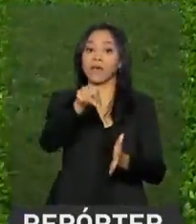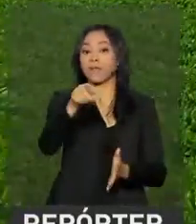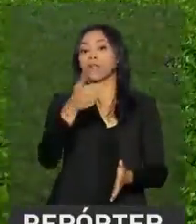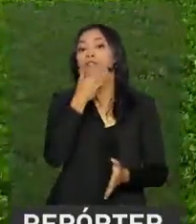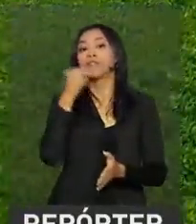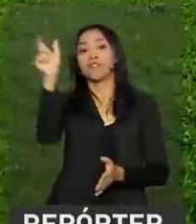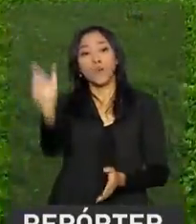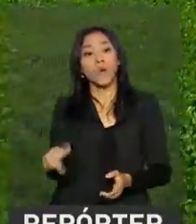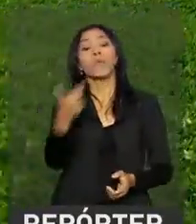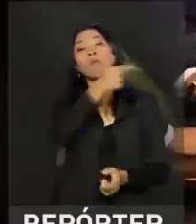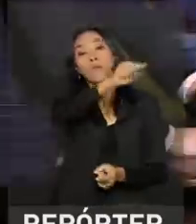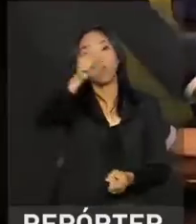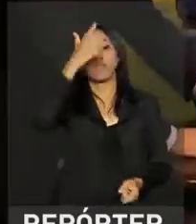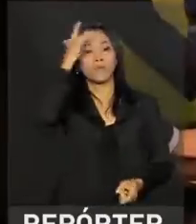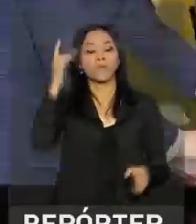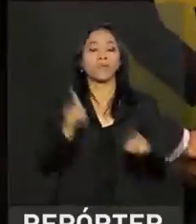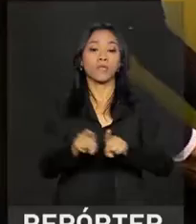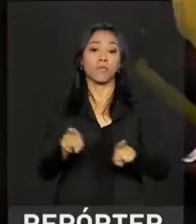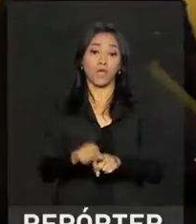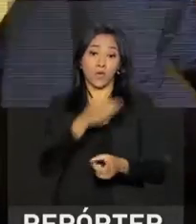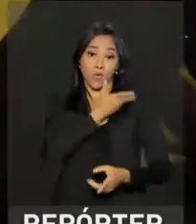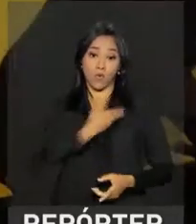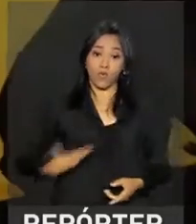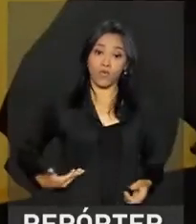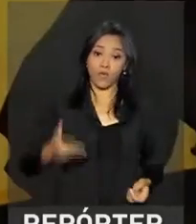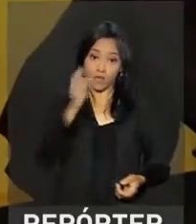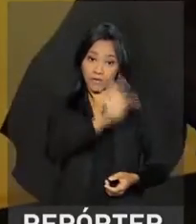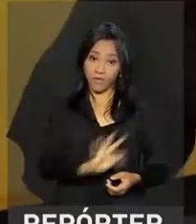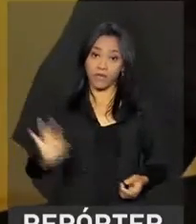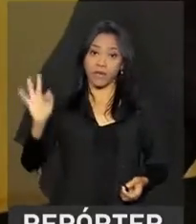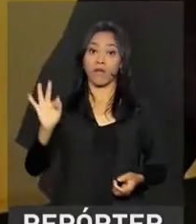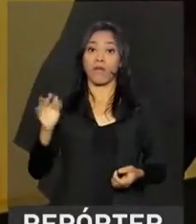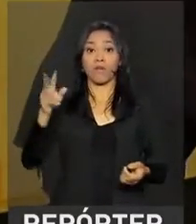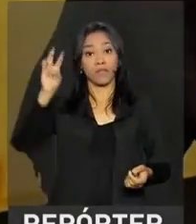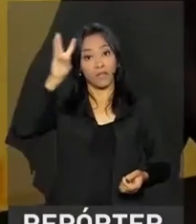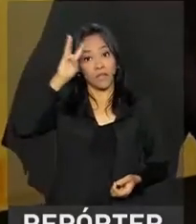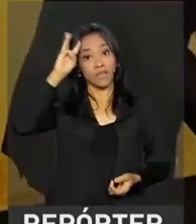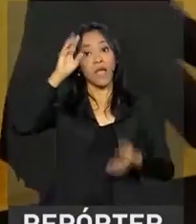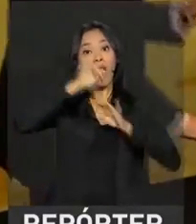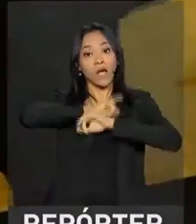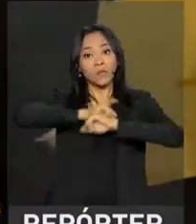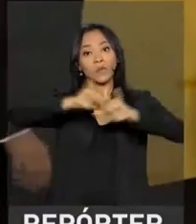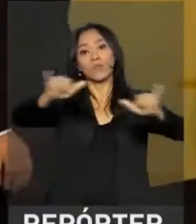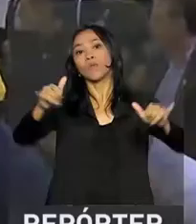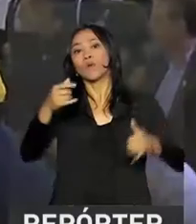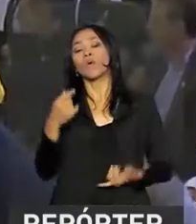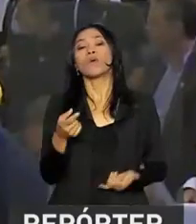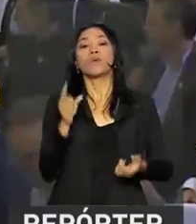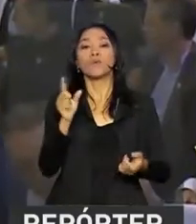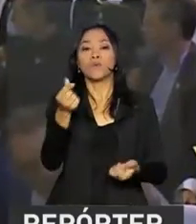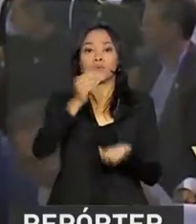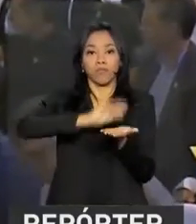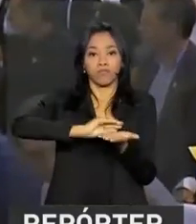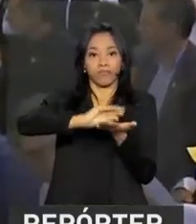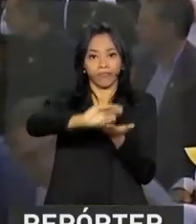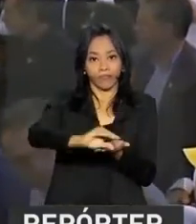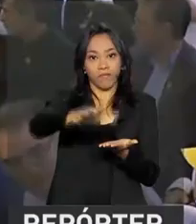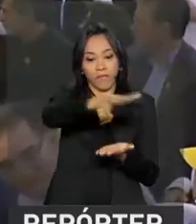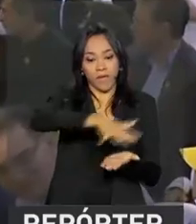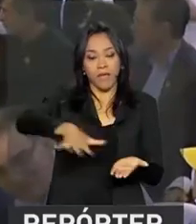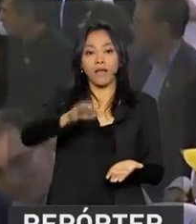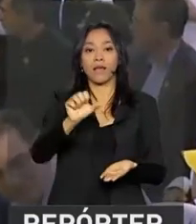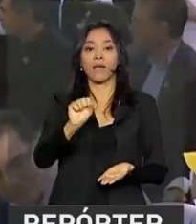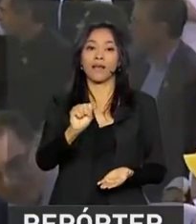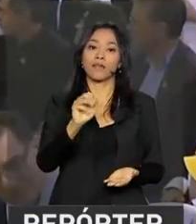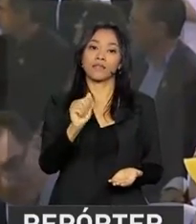de outros agricultores. O governo federal anunciou nesta terça-feira o custeio antecipado da safra. Com isso, logo no começo